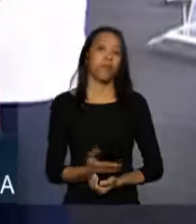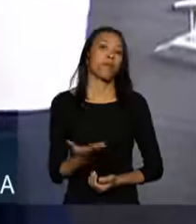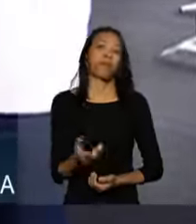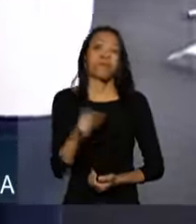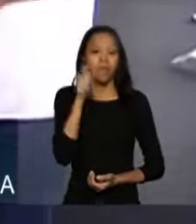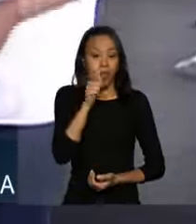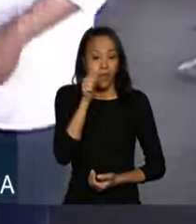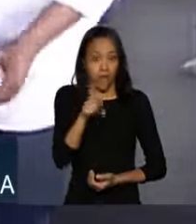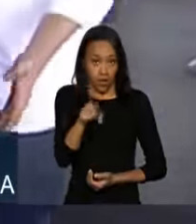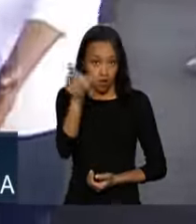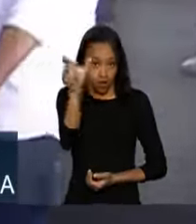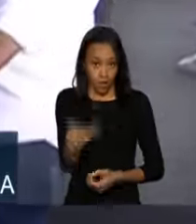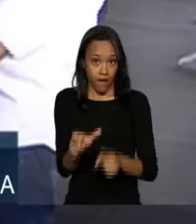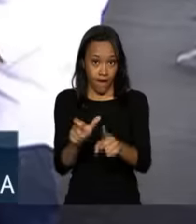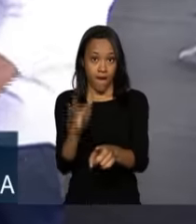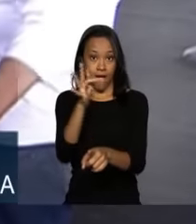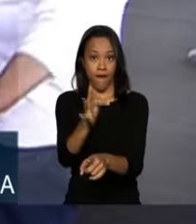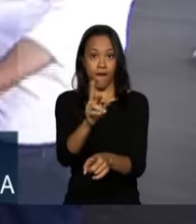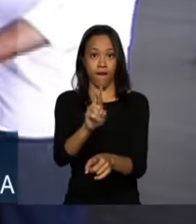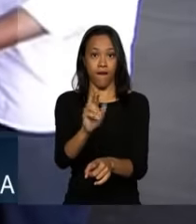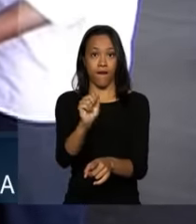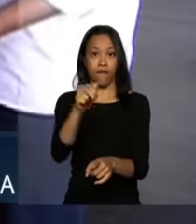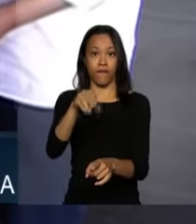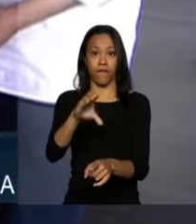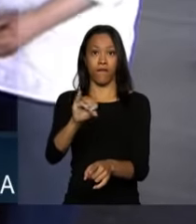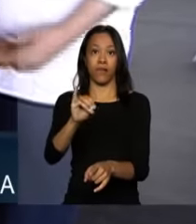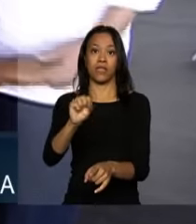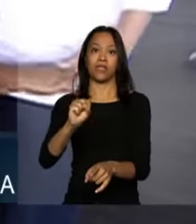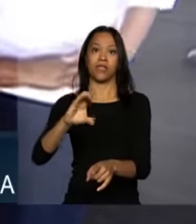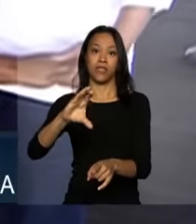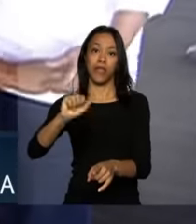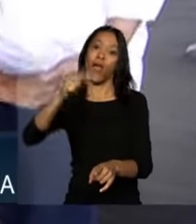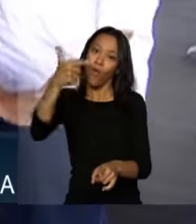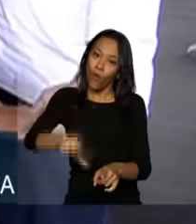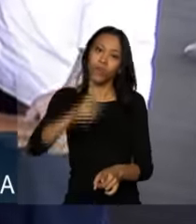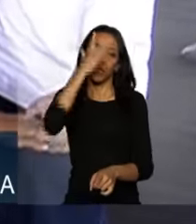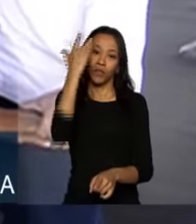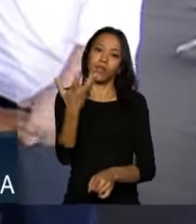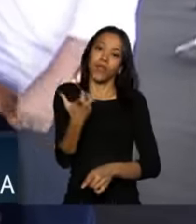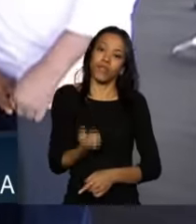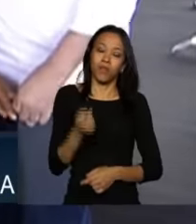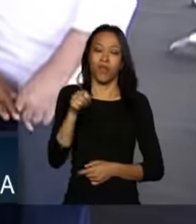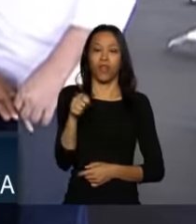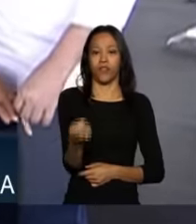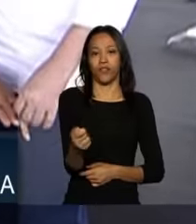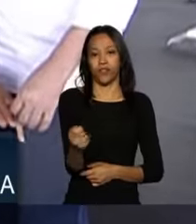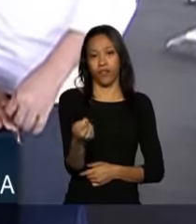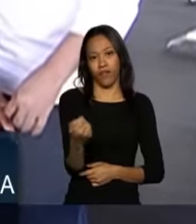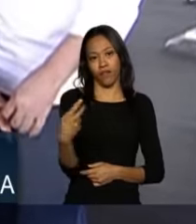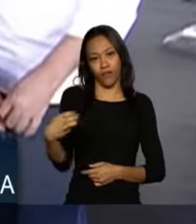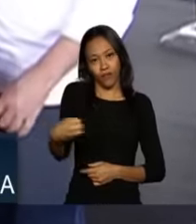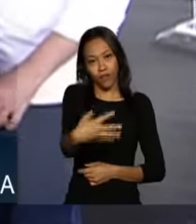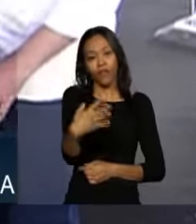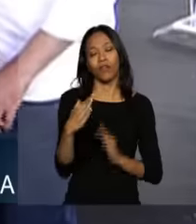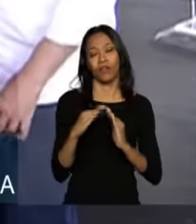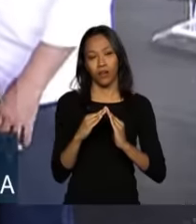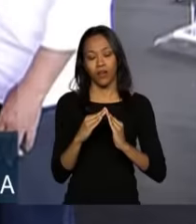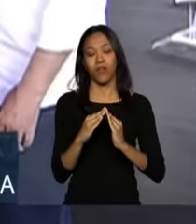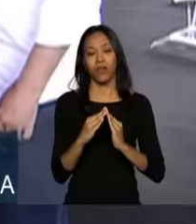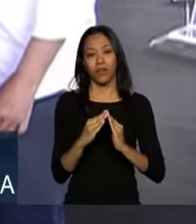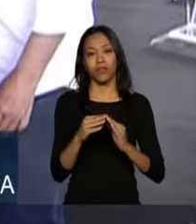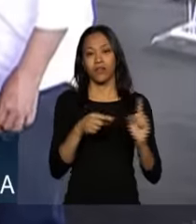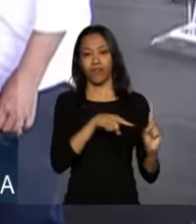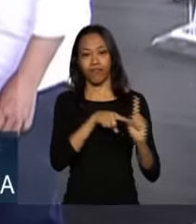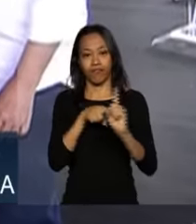Francisca Raimunda de Souza, outra beneficiária do programa Minha Casa Minha Vida, recebendo as chaves da nova casa das mãos